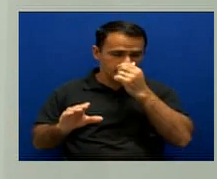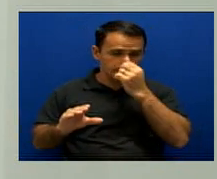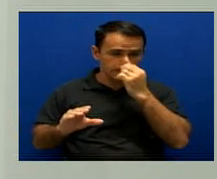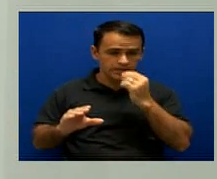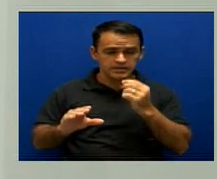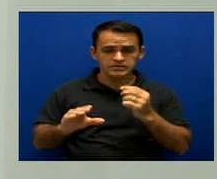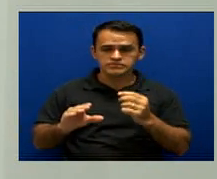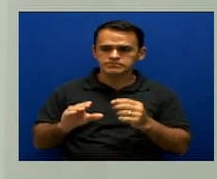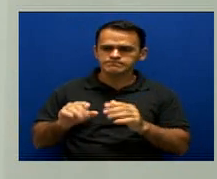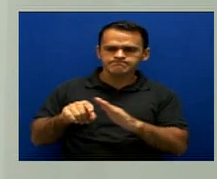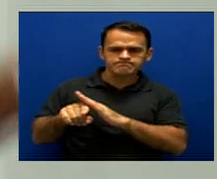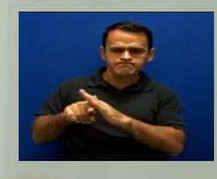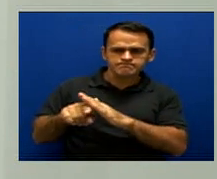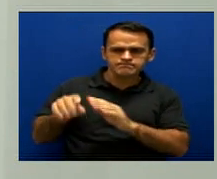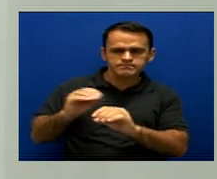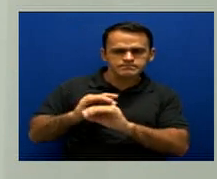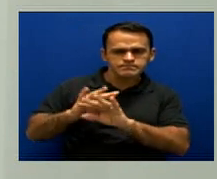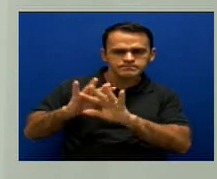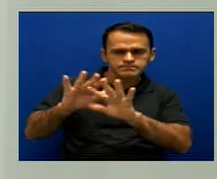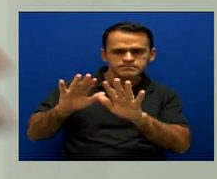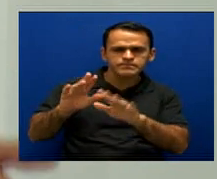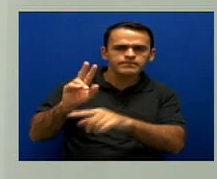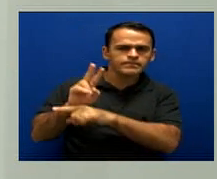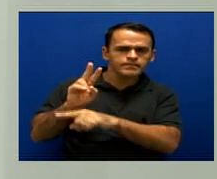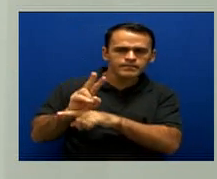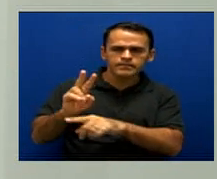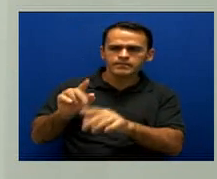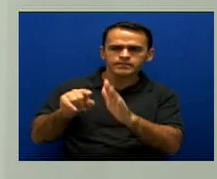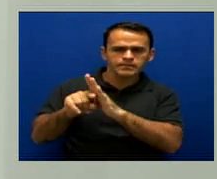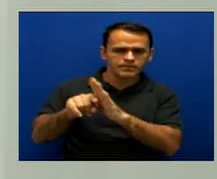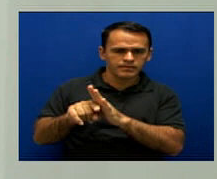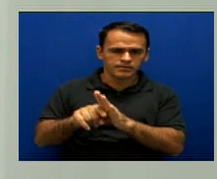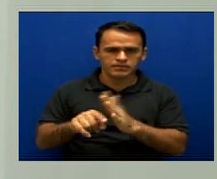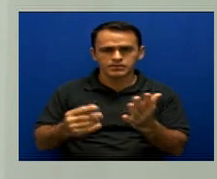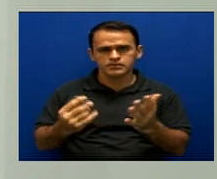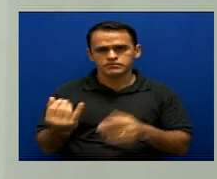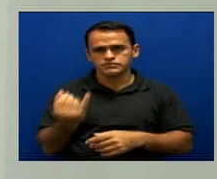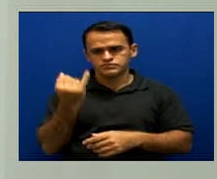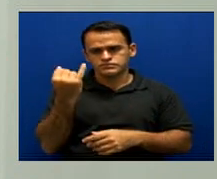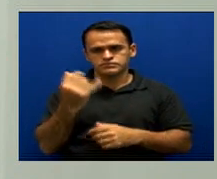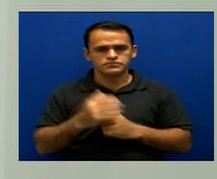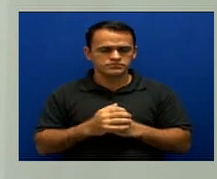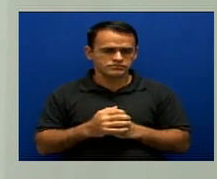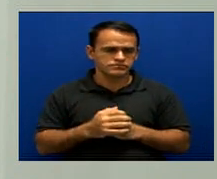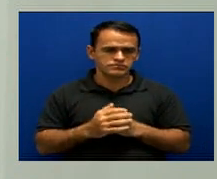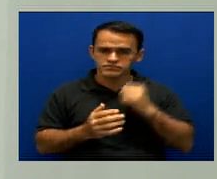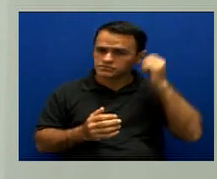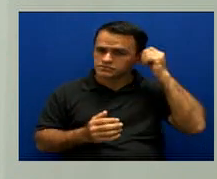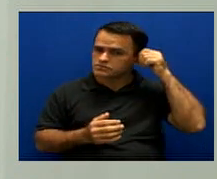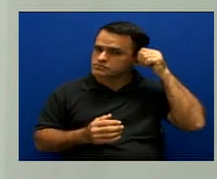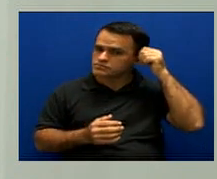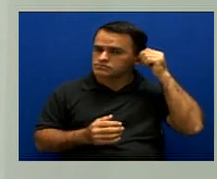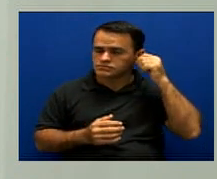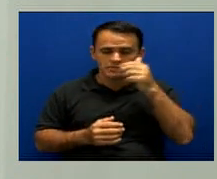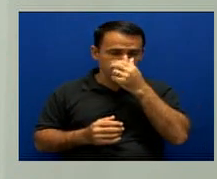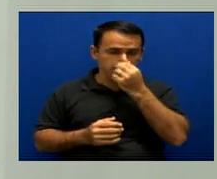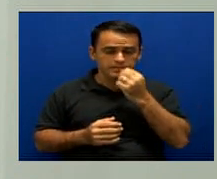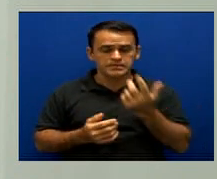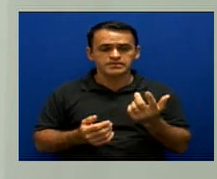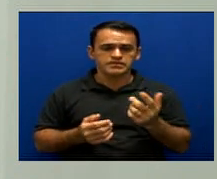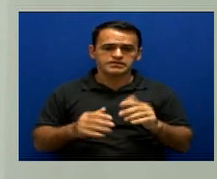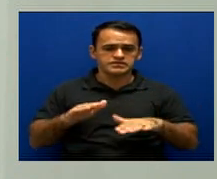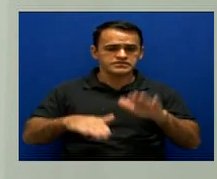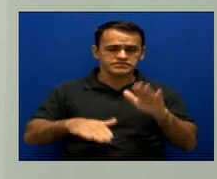esse entendimento como buscar sua fiscalização onde está isso que é uma coisa que só a língua passado porque a gente não consegue